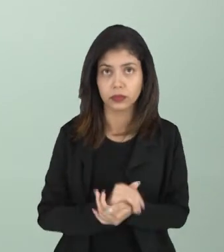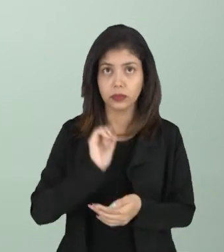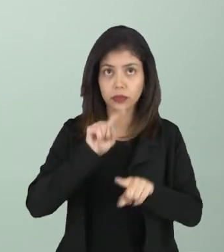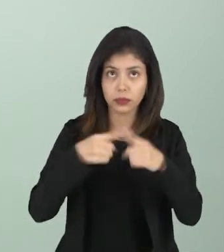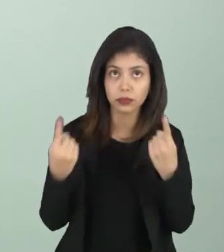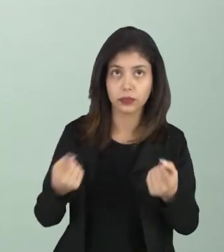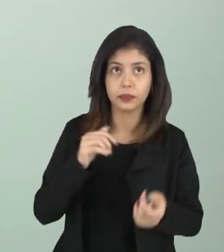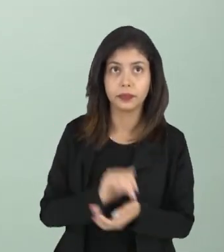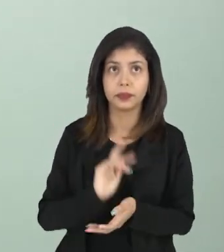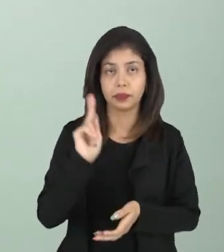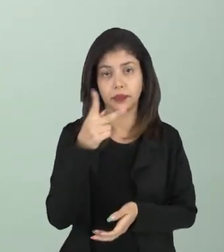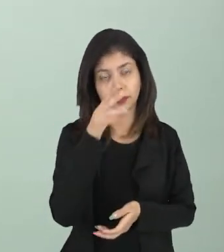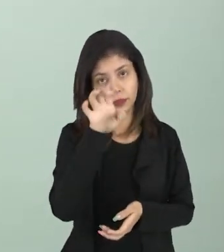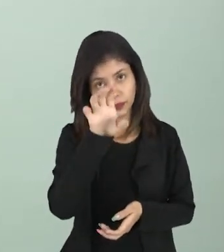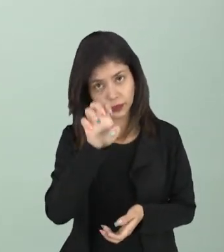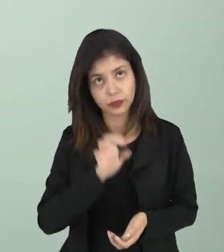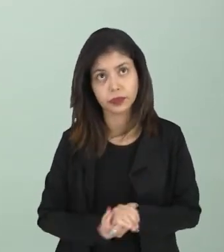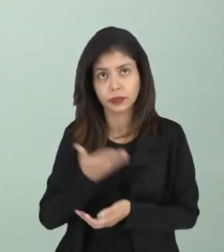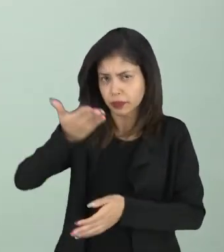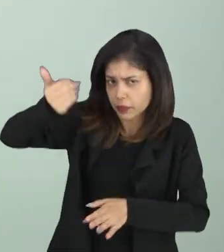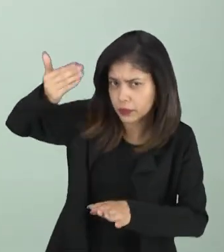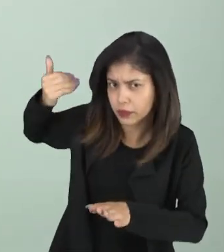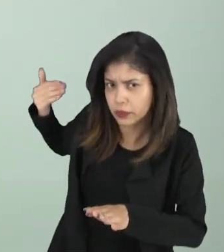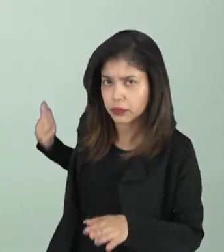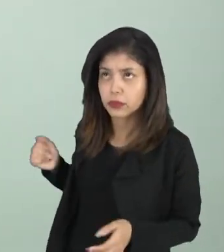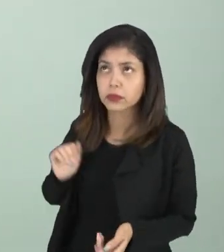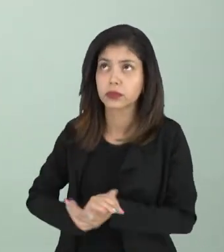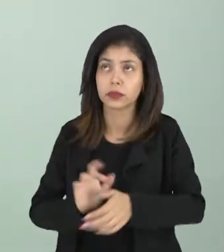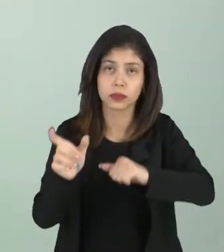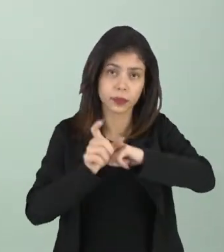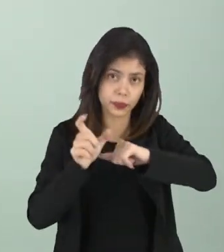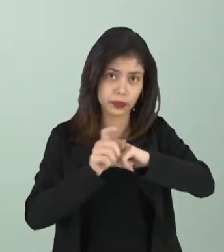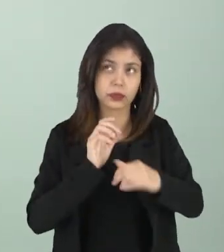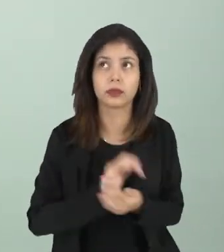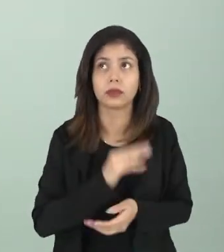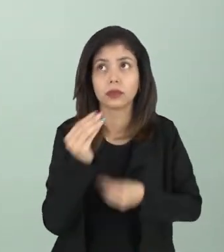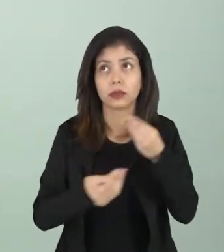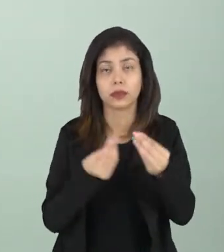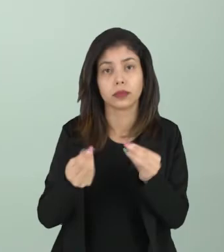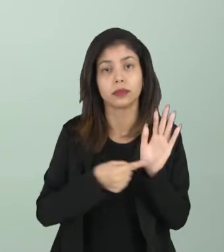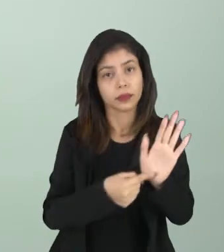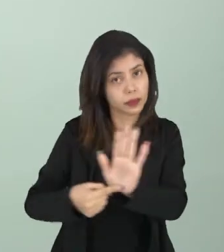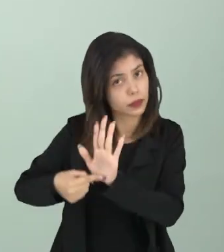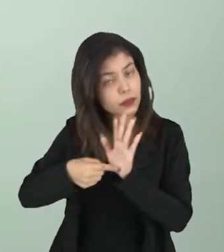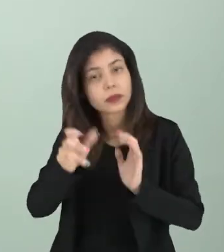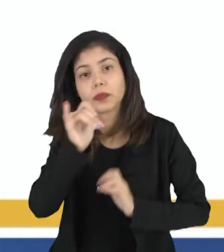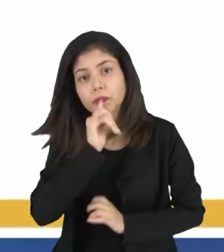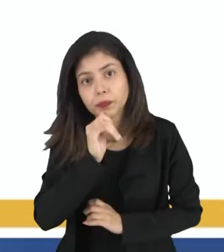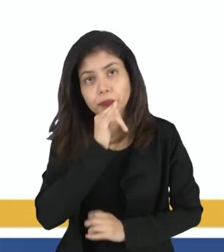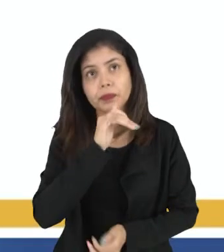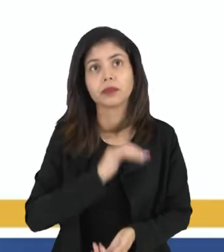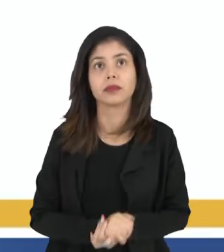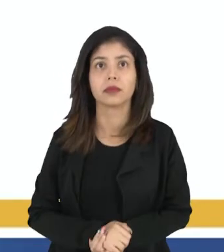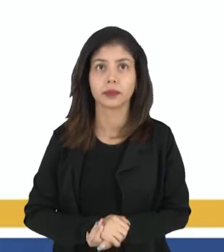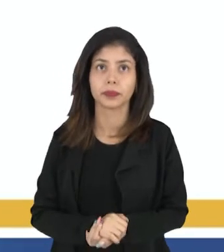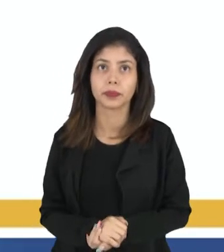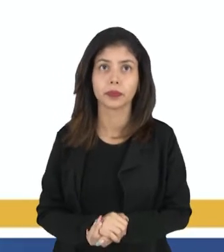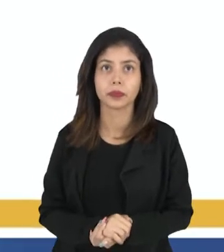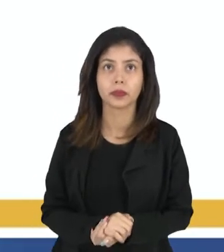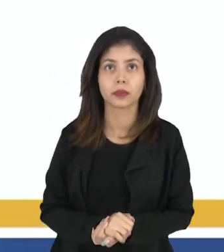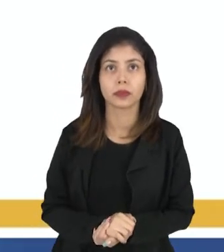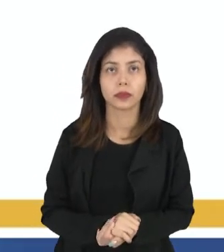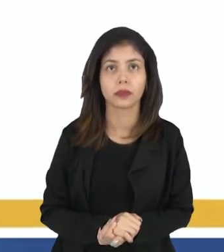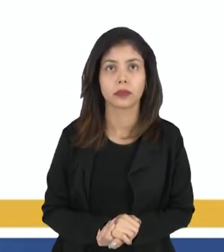o have vai vir antes do sujeito, como mostra o exemplo. Have your